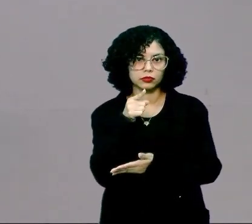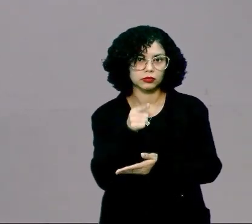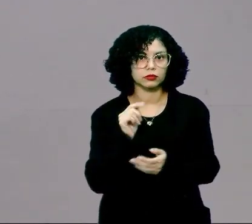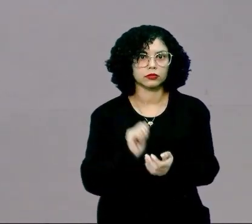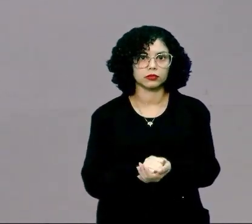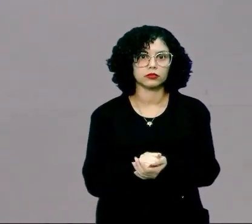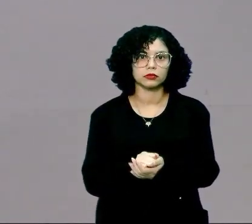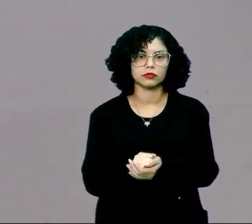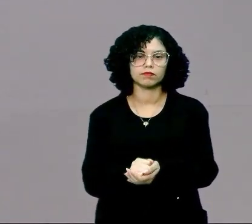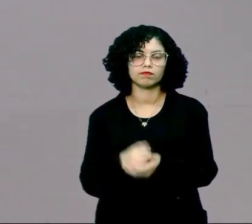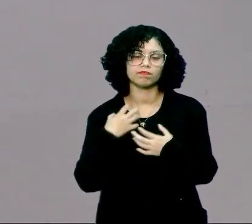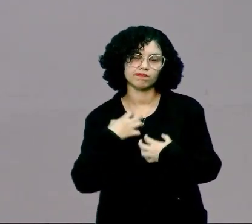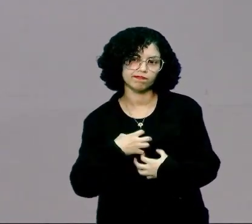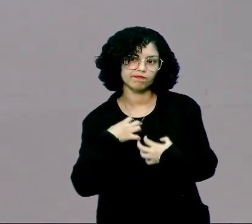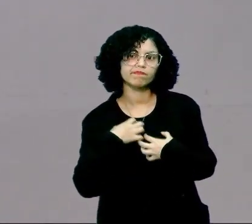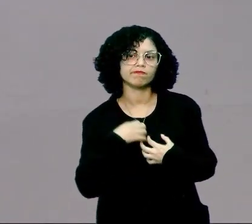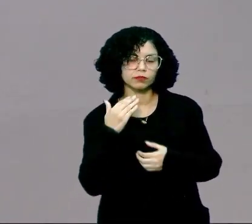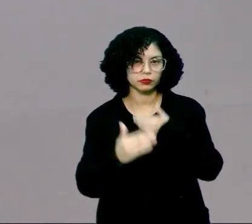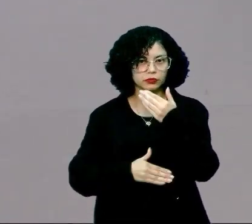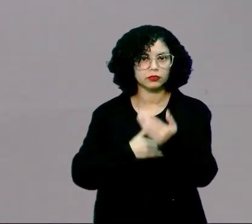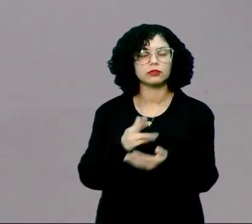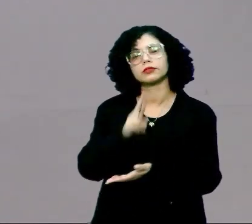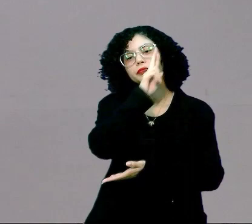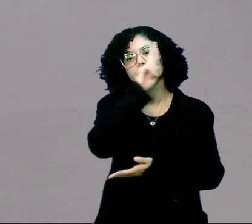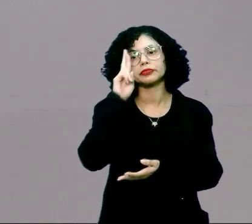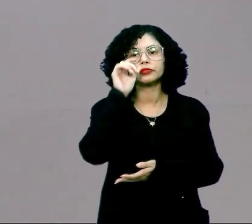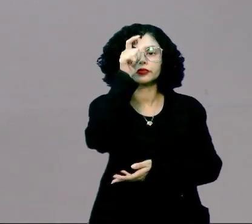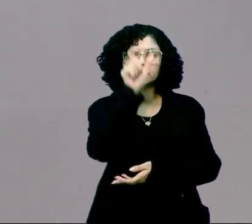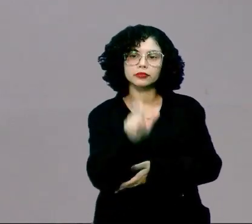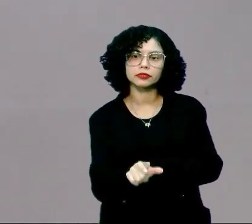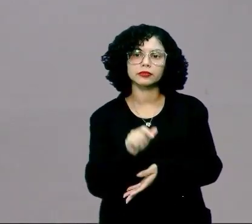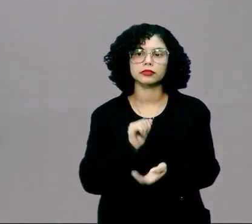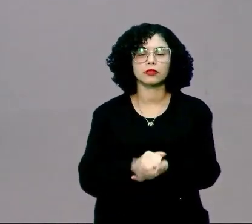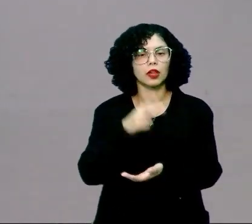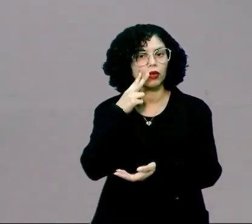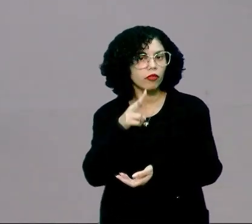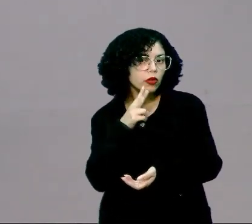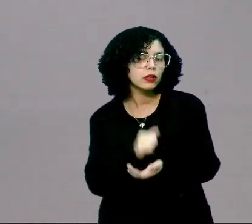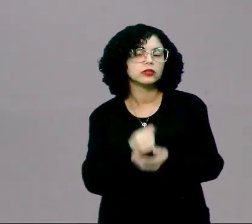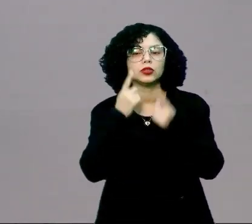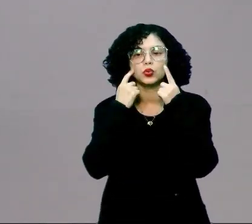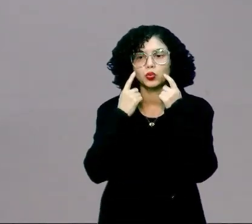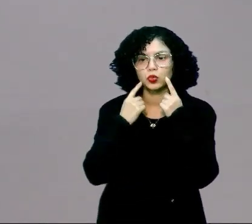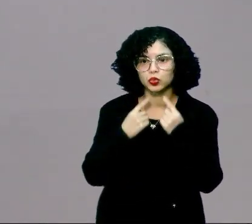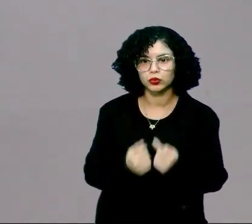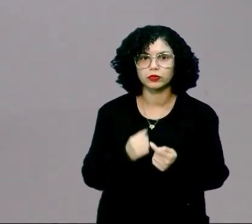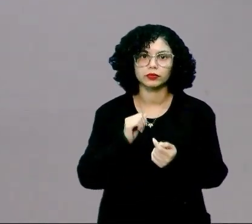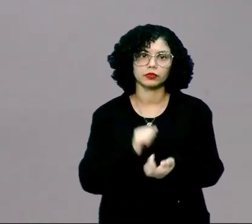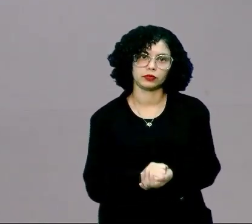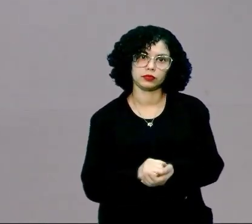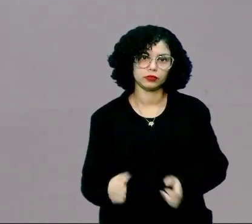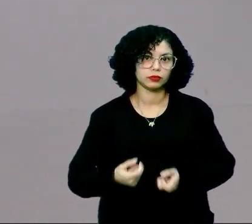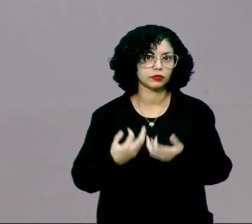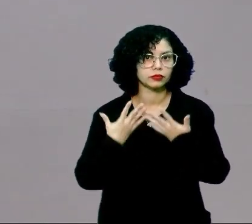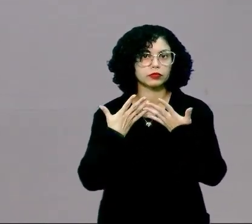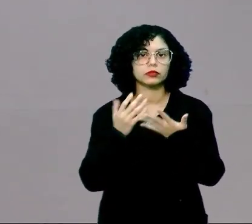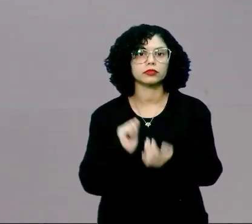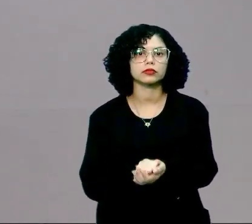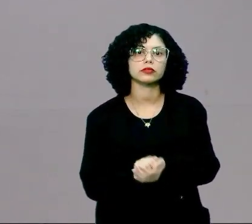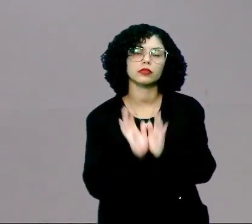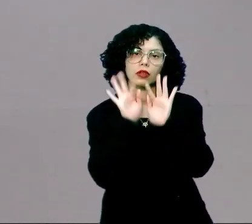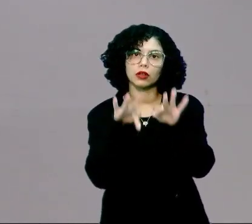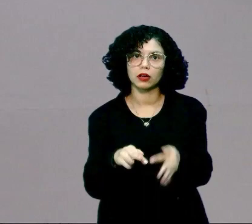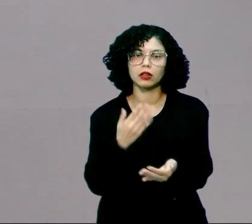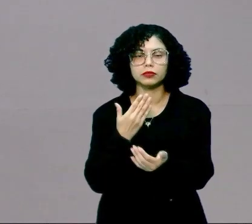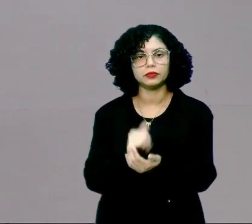se comove com o desenrolar da história de um personagem. Então, você vai lá, chora, se emociona. Ao